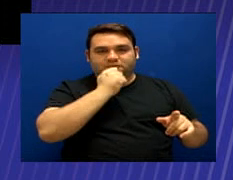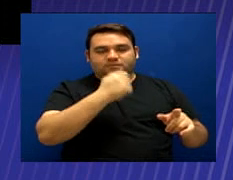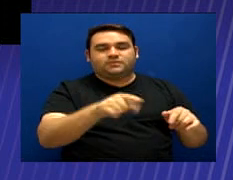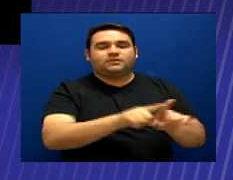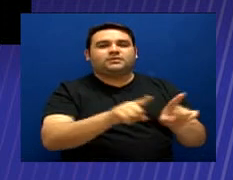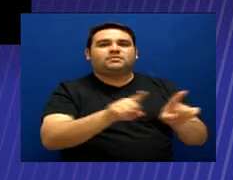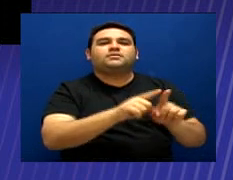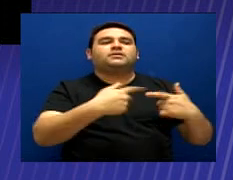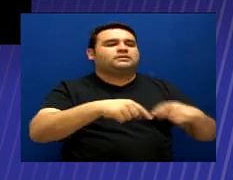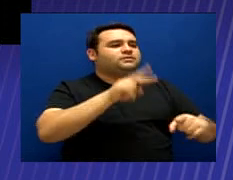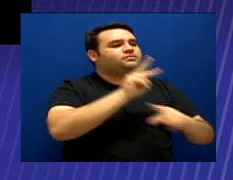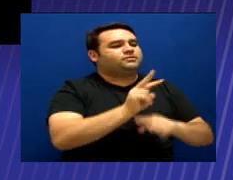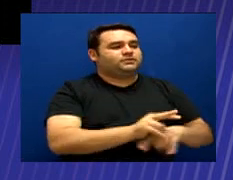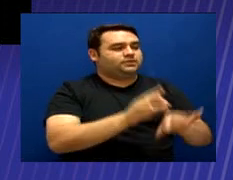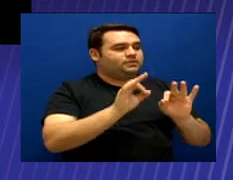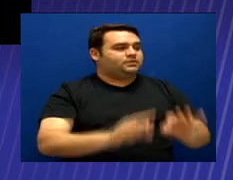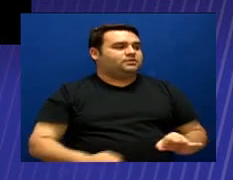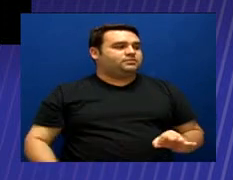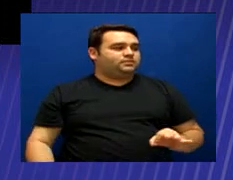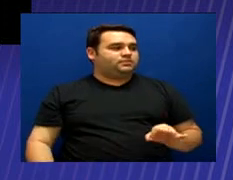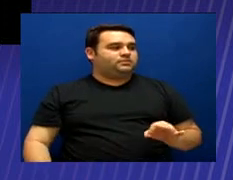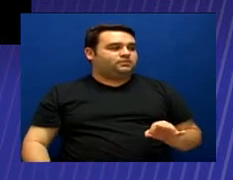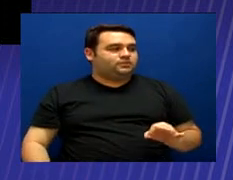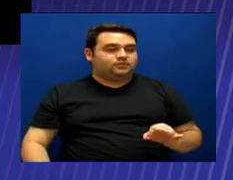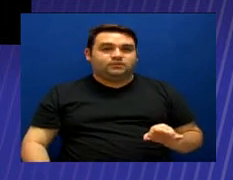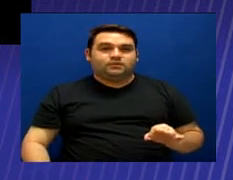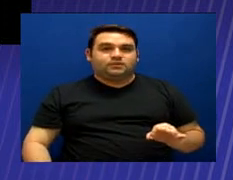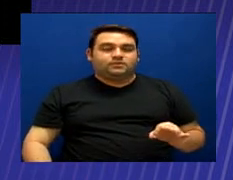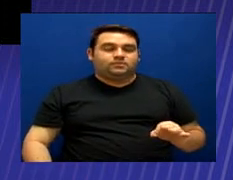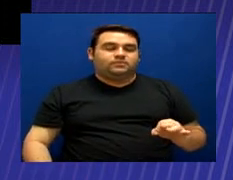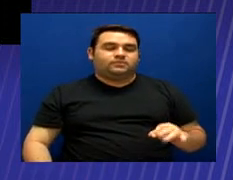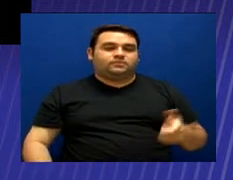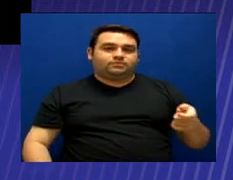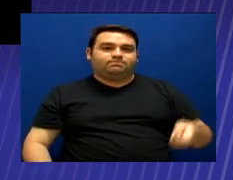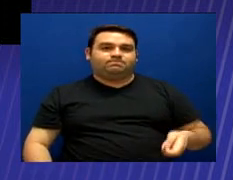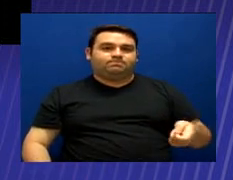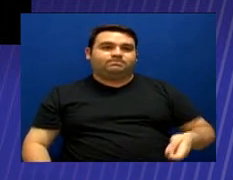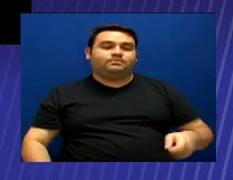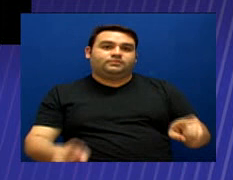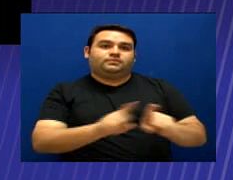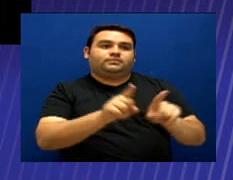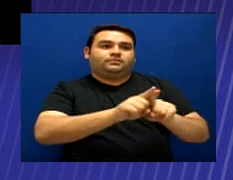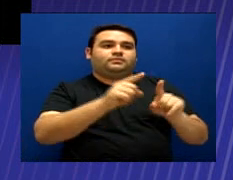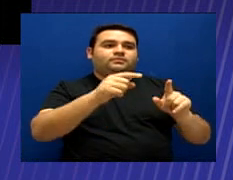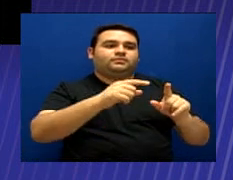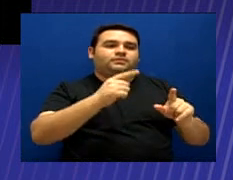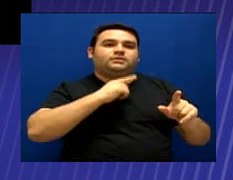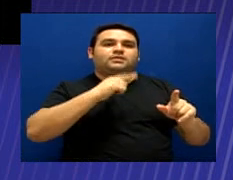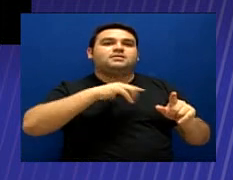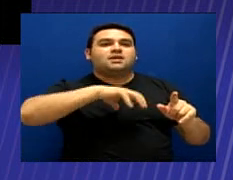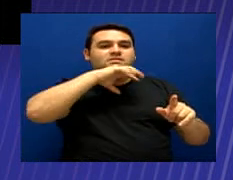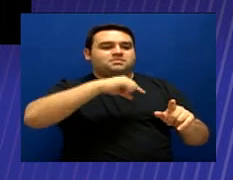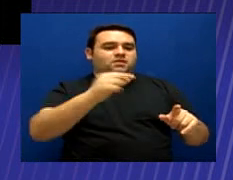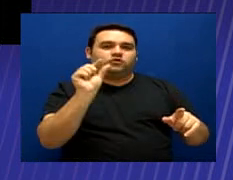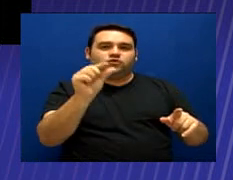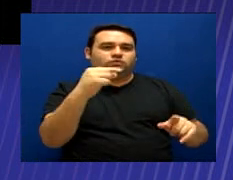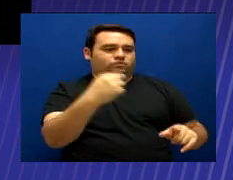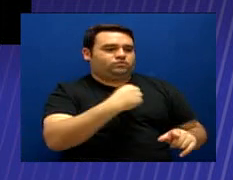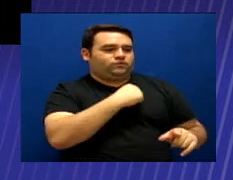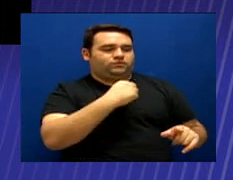também precisa ser apurado com mais vigor, bem como a exigência de microchipagem nesses